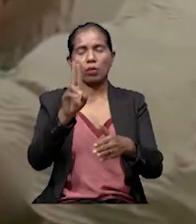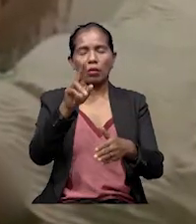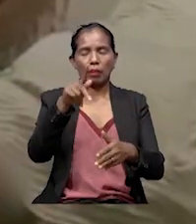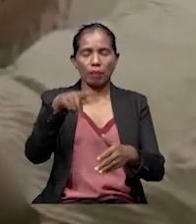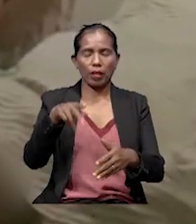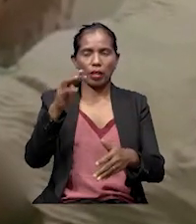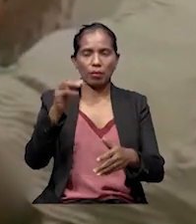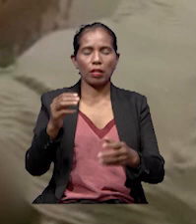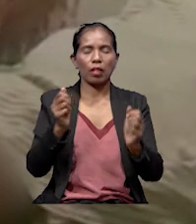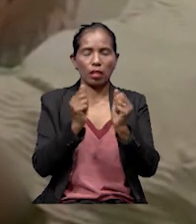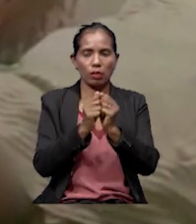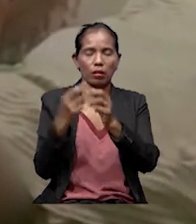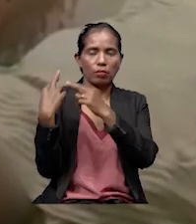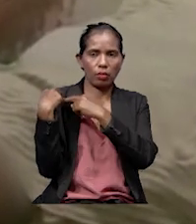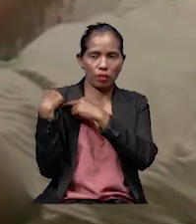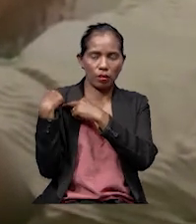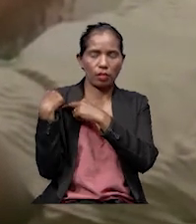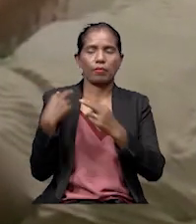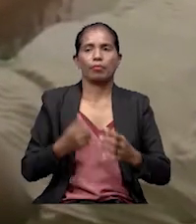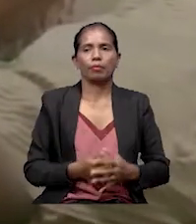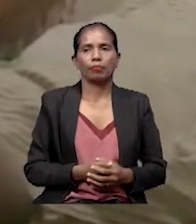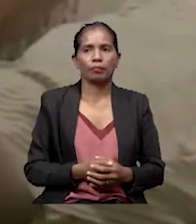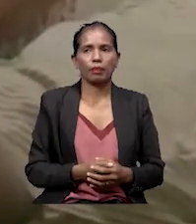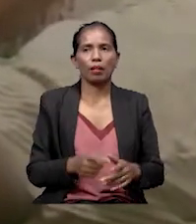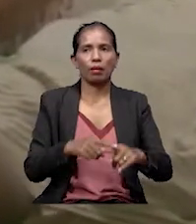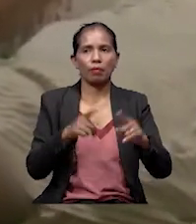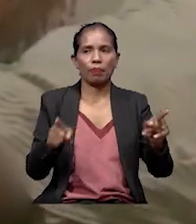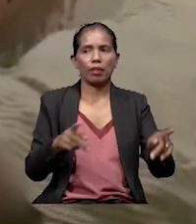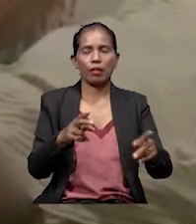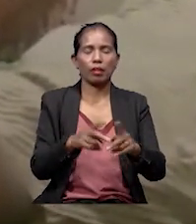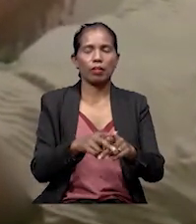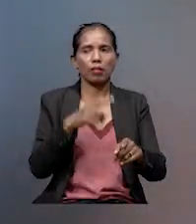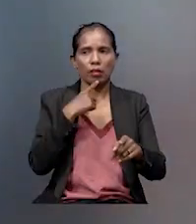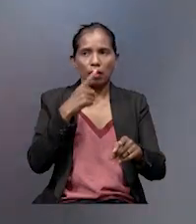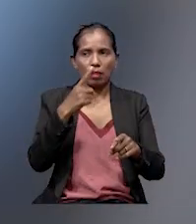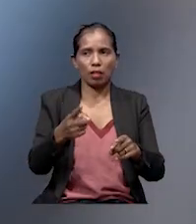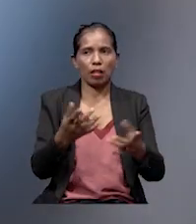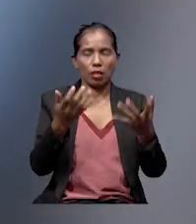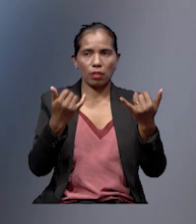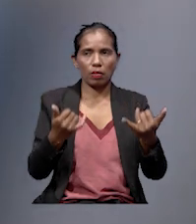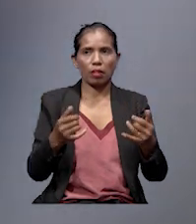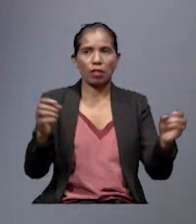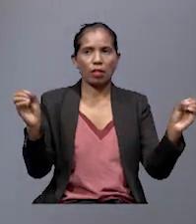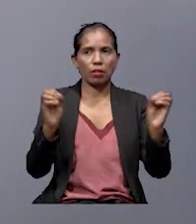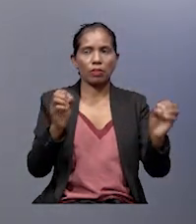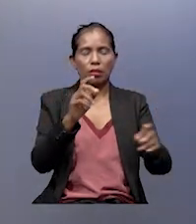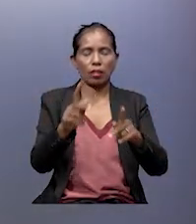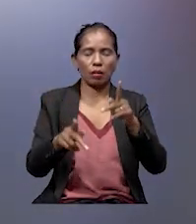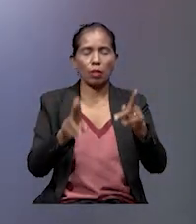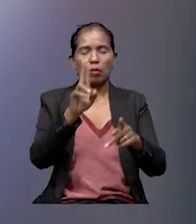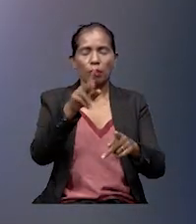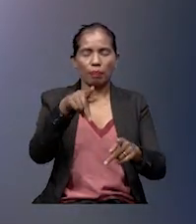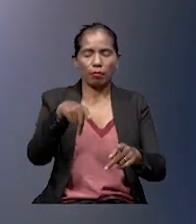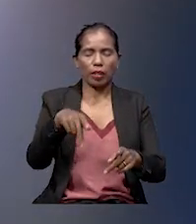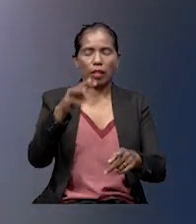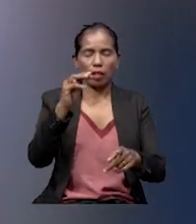ato responsabiliza-mos ba acto crime refere. Mas bem, comandante Basílio Jesus declara, da dão ne, nela os uno comandante UPM, mas